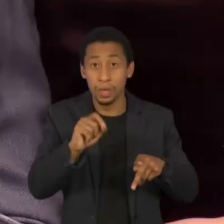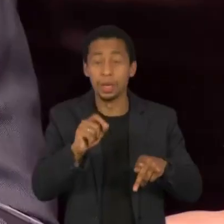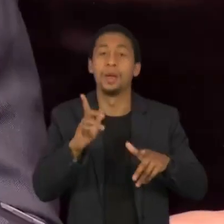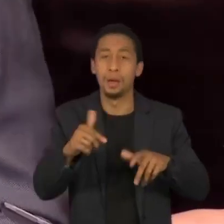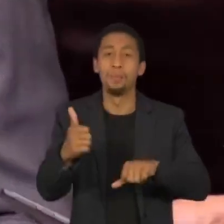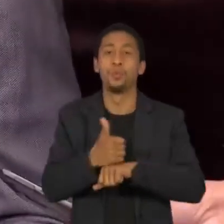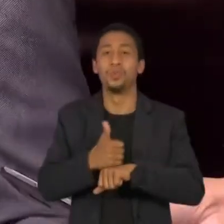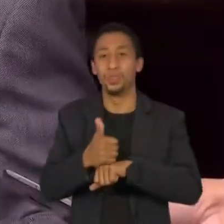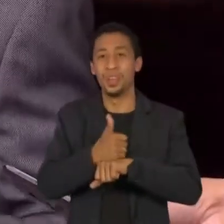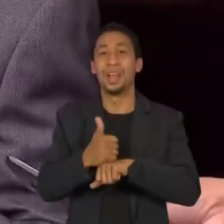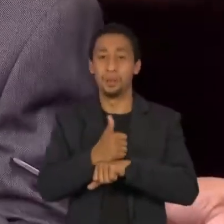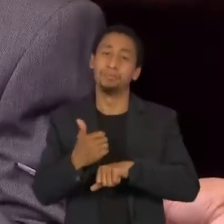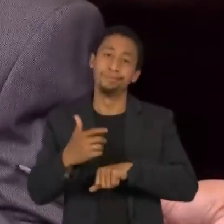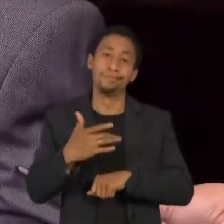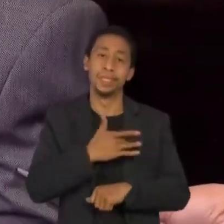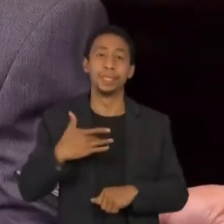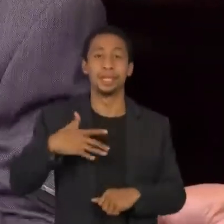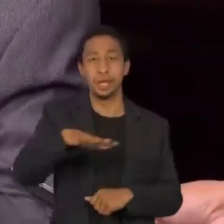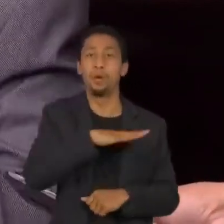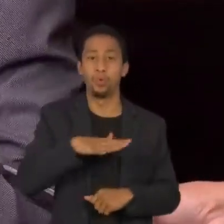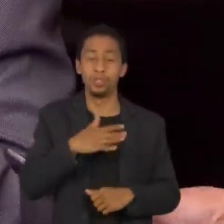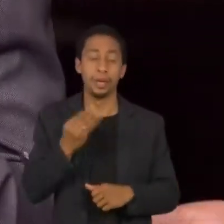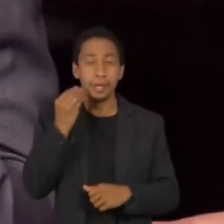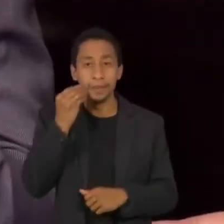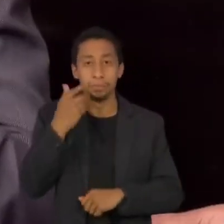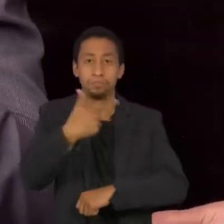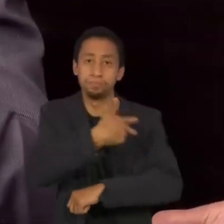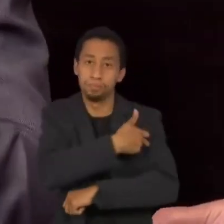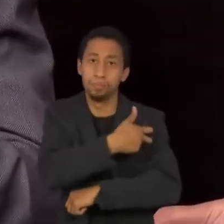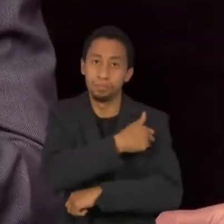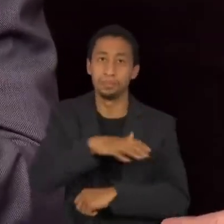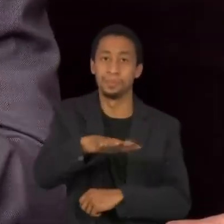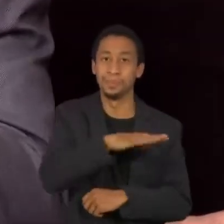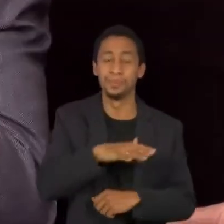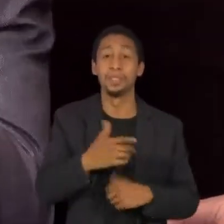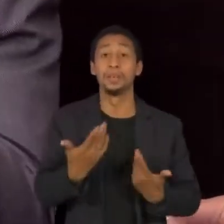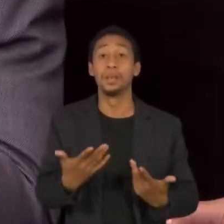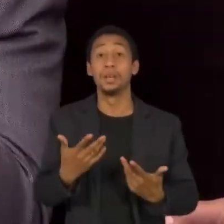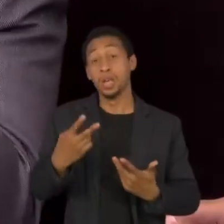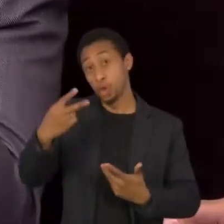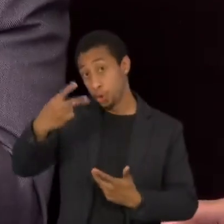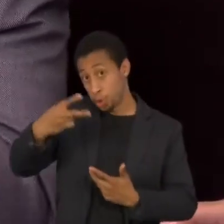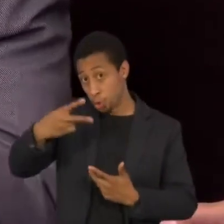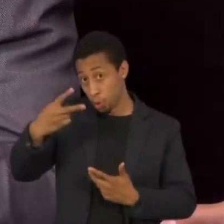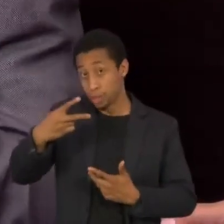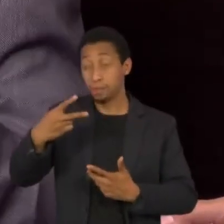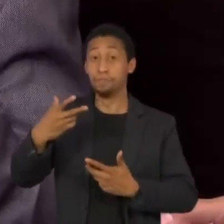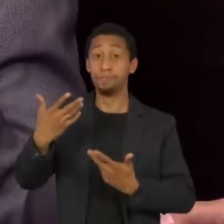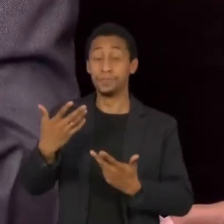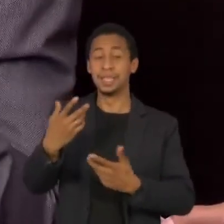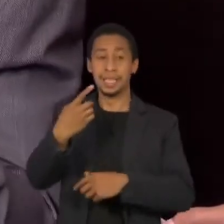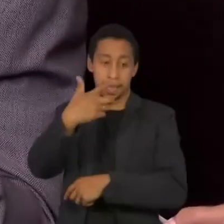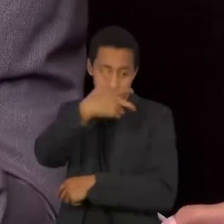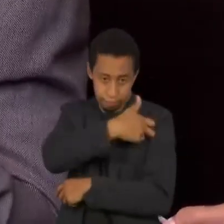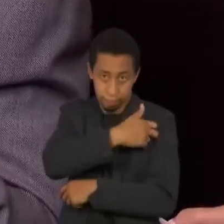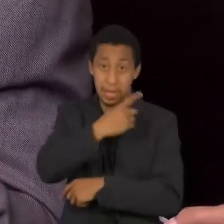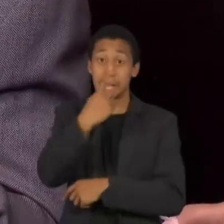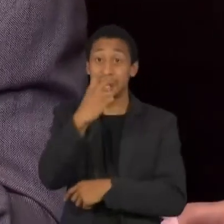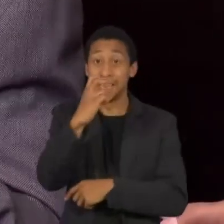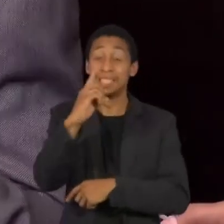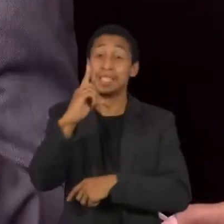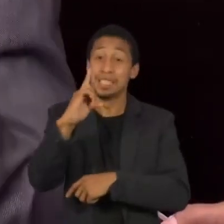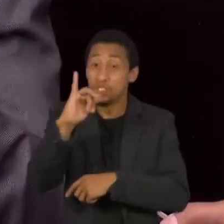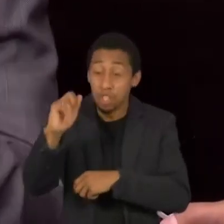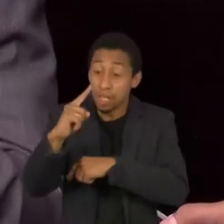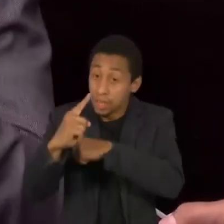da saúde. Essa vacina era composta por 2 doses separadas a cada 15 dias, a segunda dose, dando um reforço, que nós